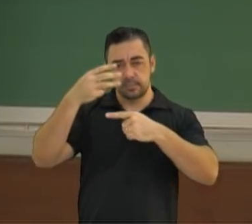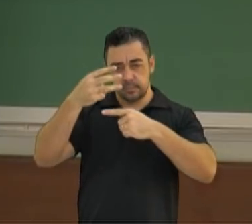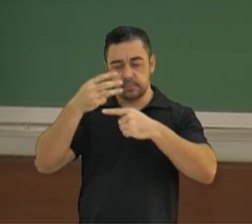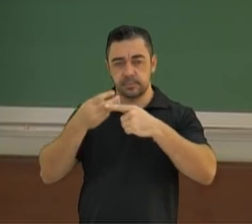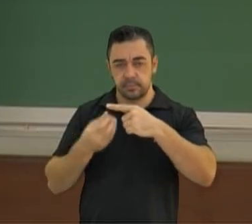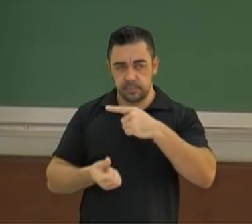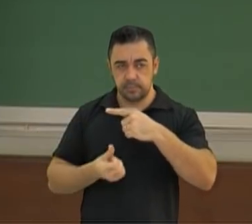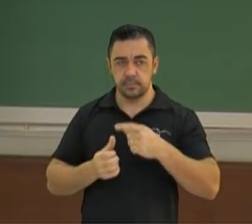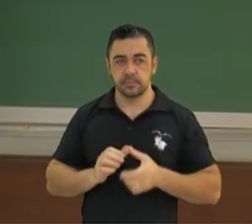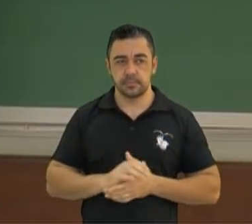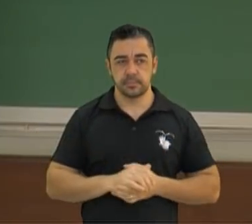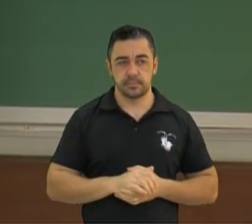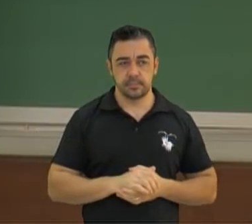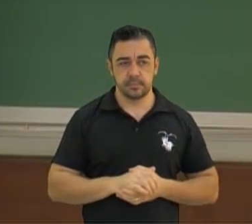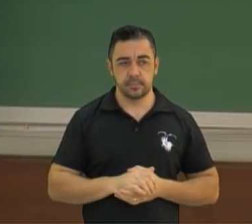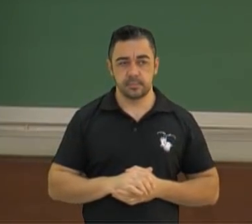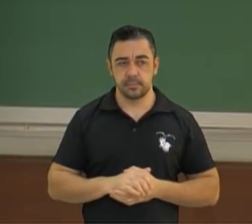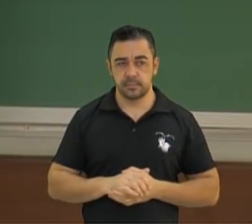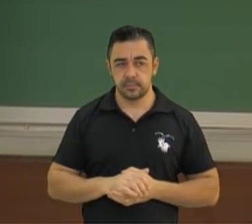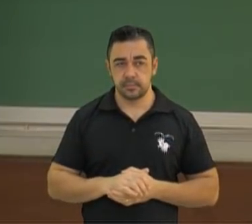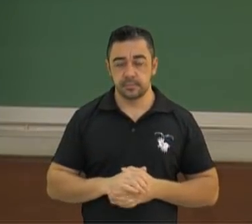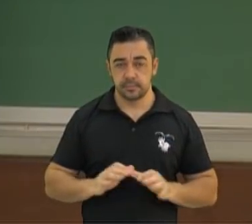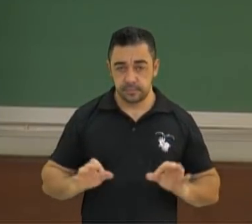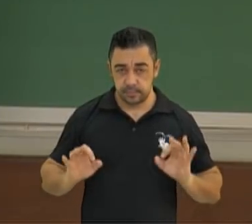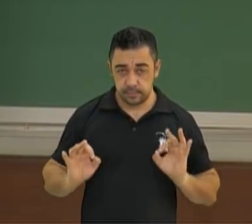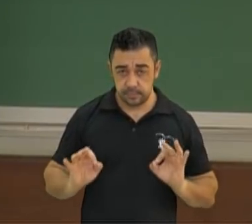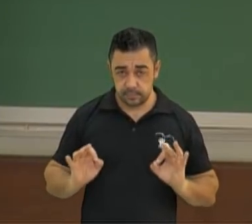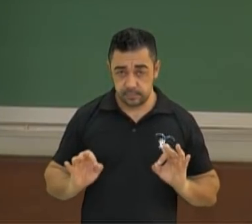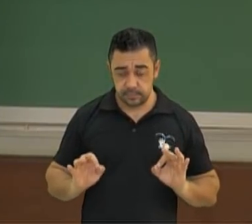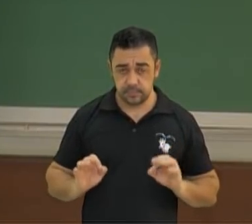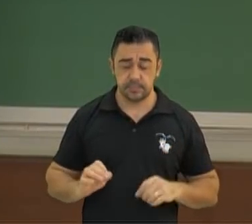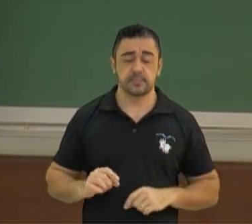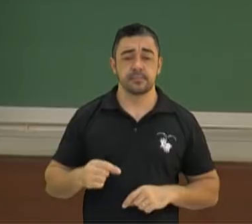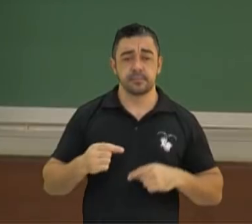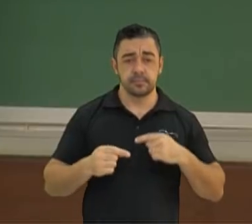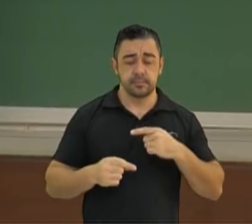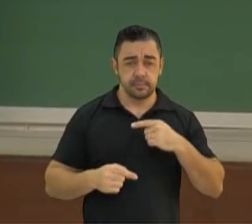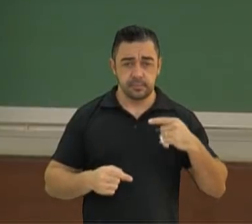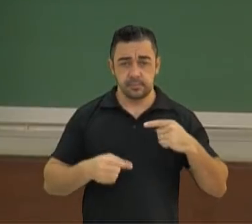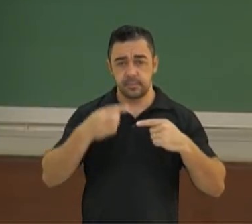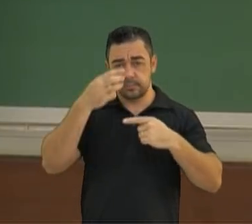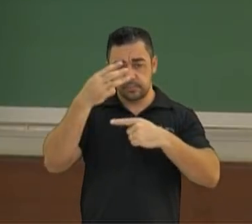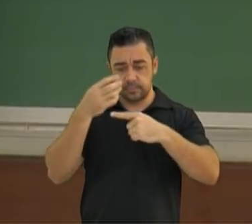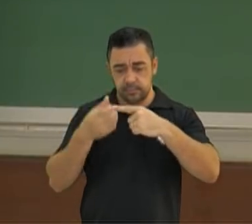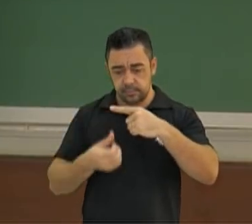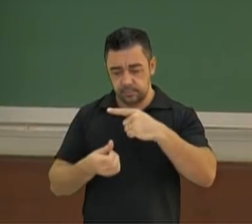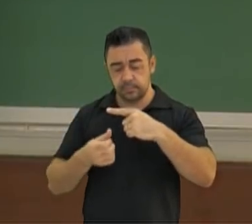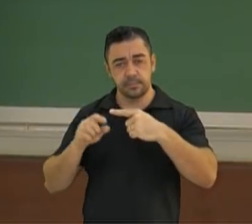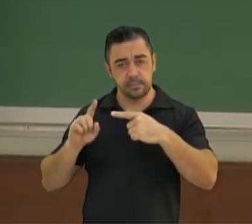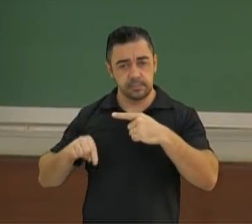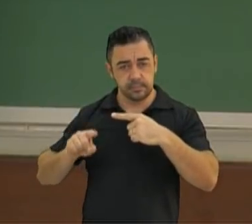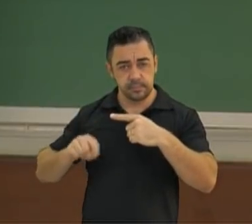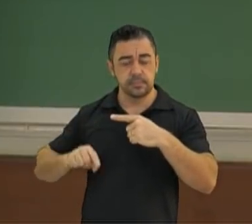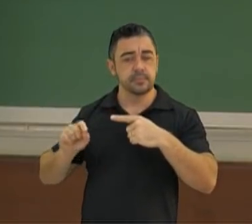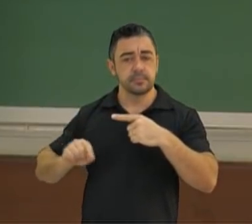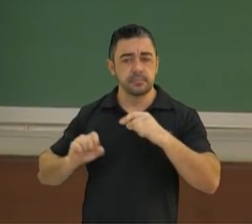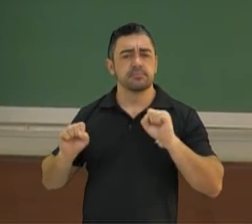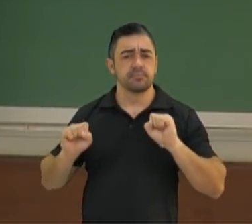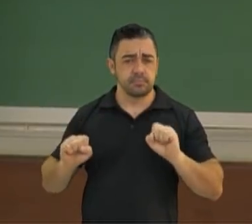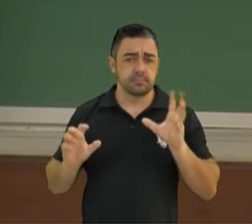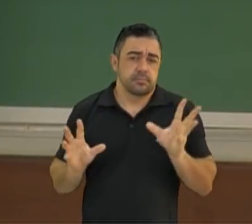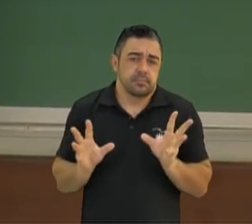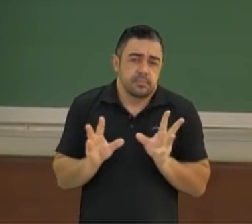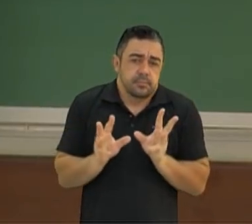esquecer, hein? Então, menos 3/6. Menos 3/6 é uma fração que eu